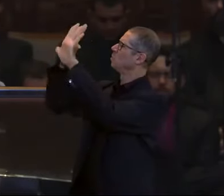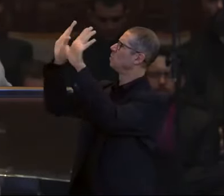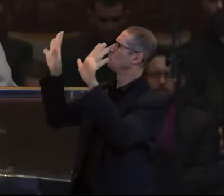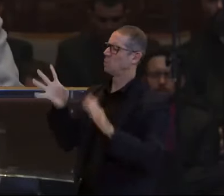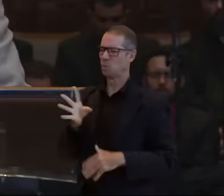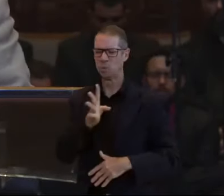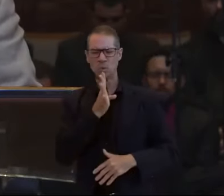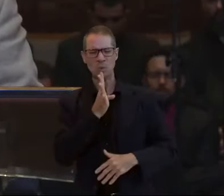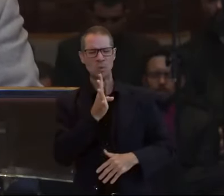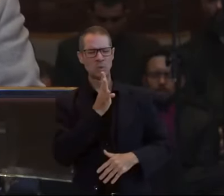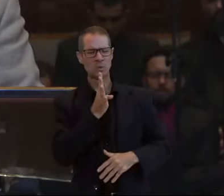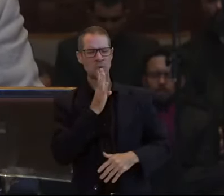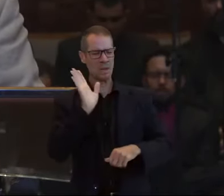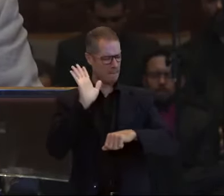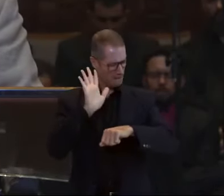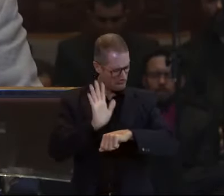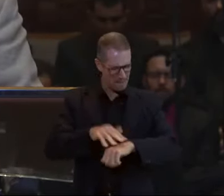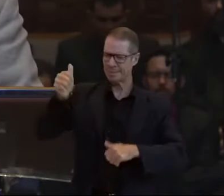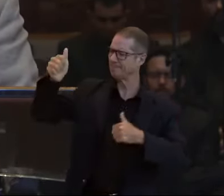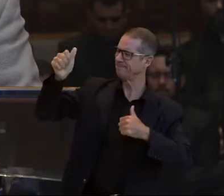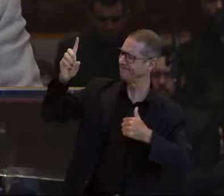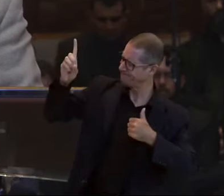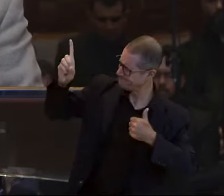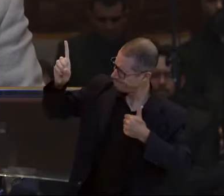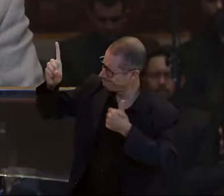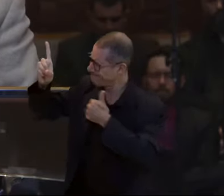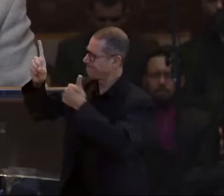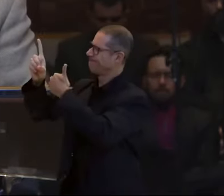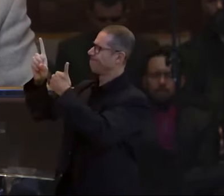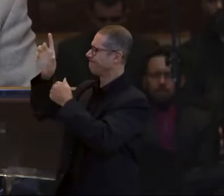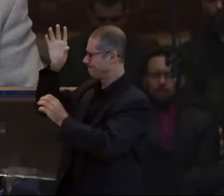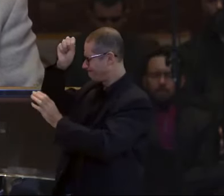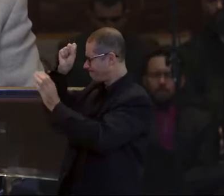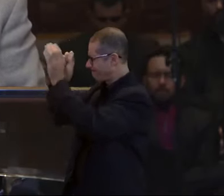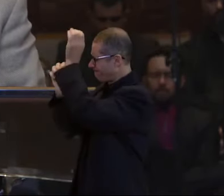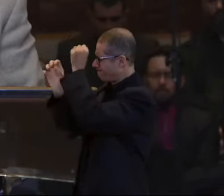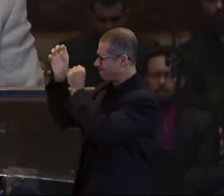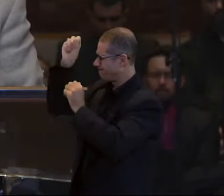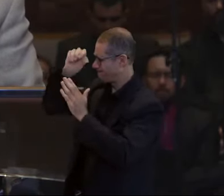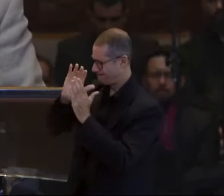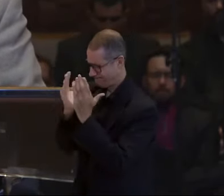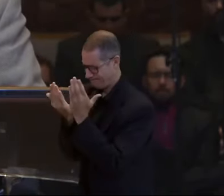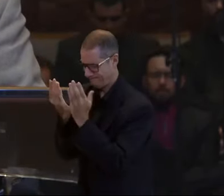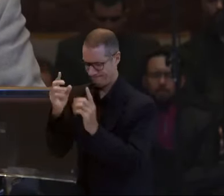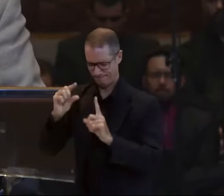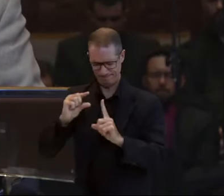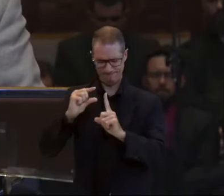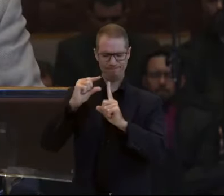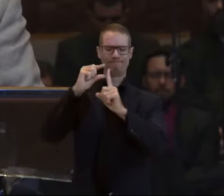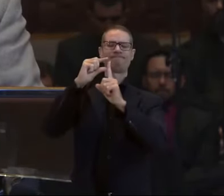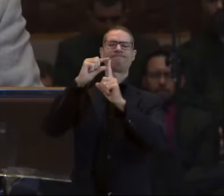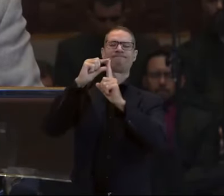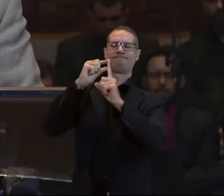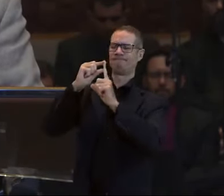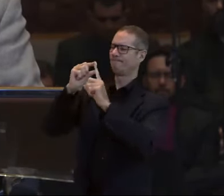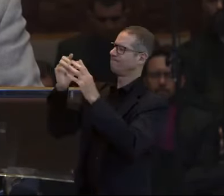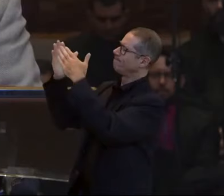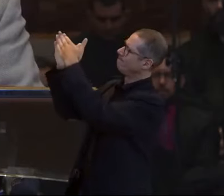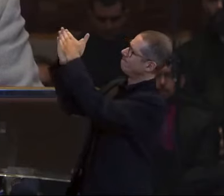conhecermos mais de perto o Senhor, aprendermos das Escrituras Sagradas. E eu te peço,